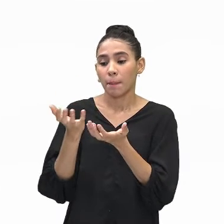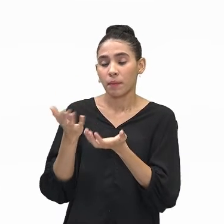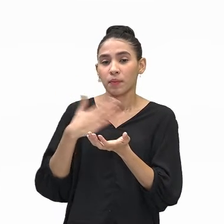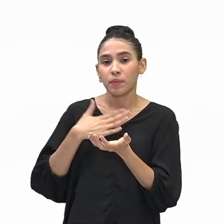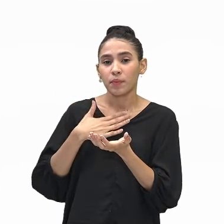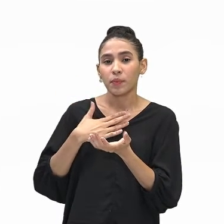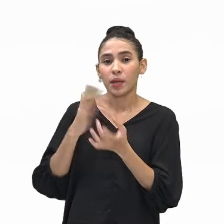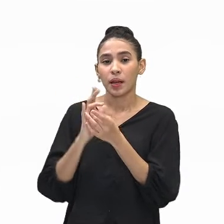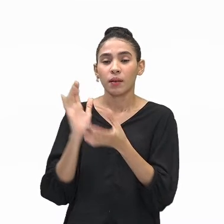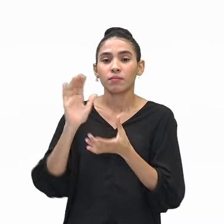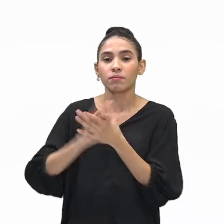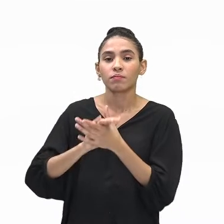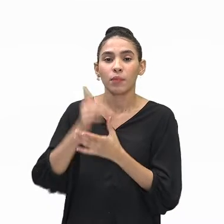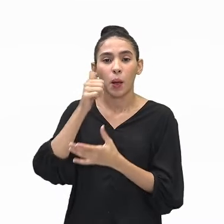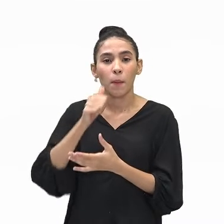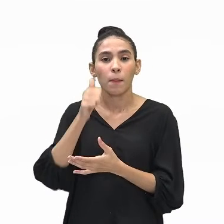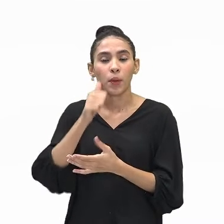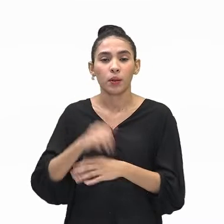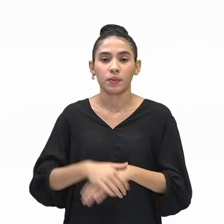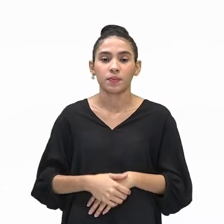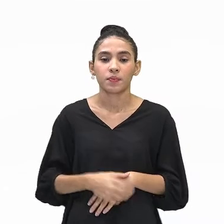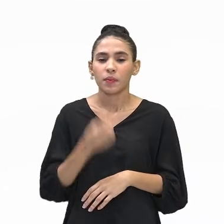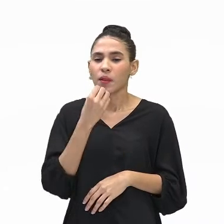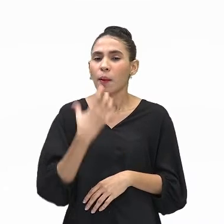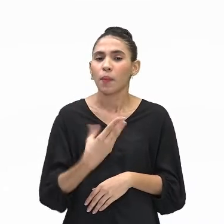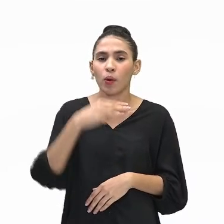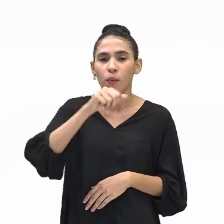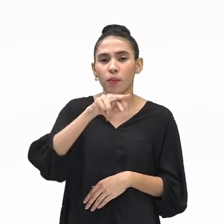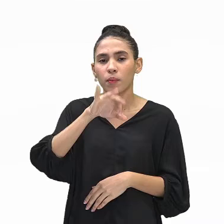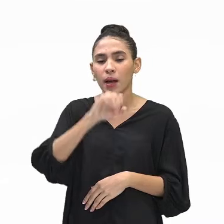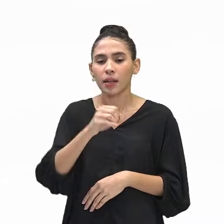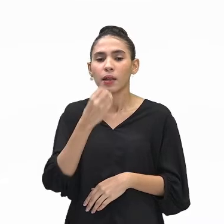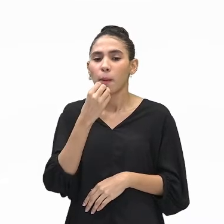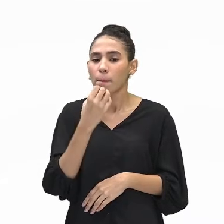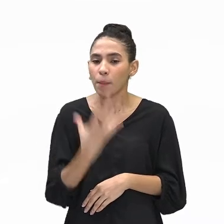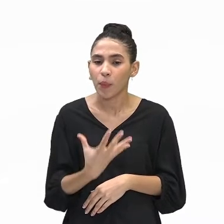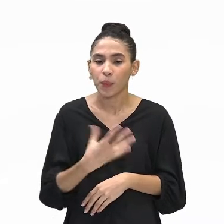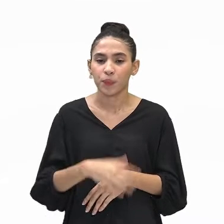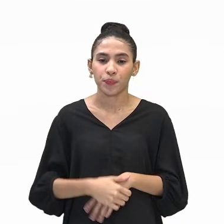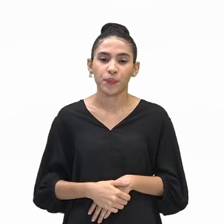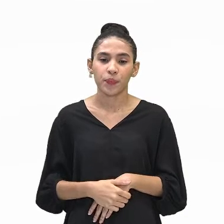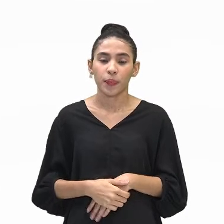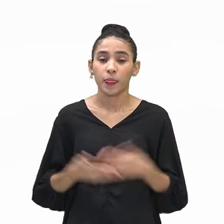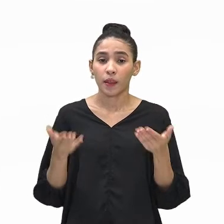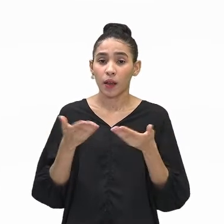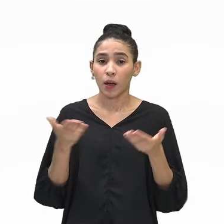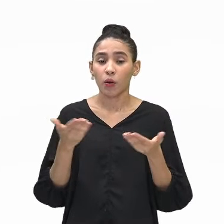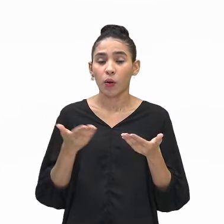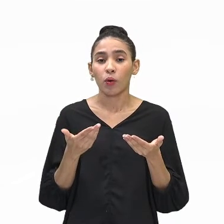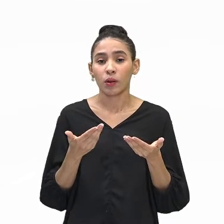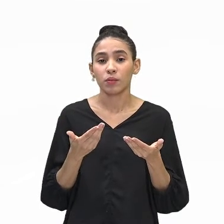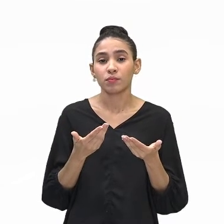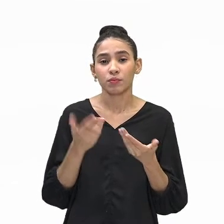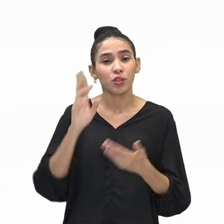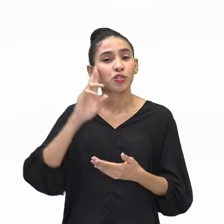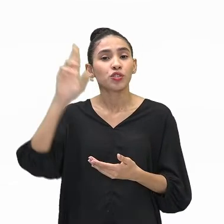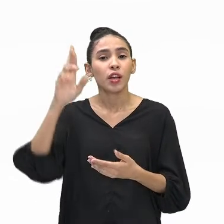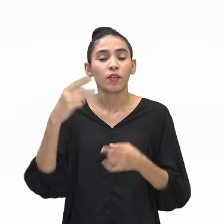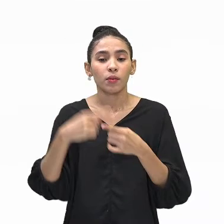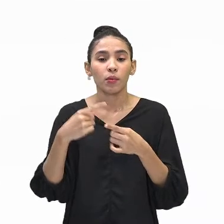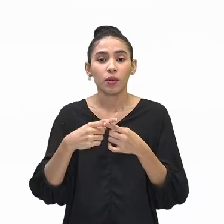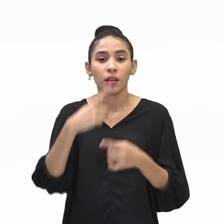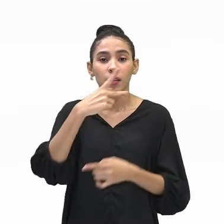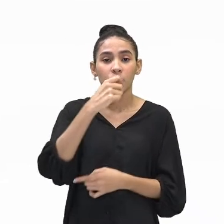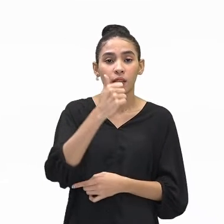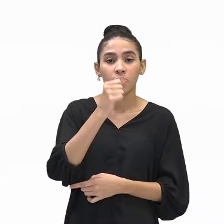o meu tudo, não é? É bom, minha Marília, é bom ser dono. E aí agora ele está falando que ele é o dono porque ele é o quê, gente? Pastor. Lembra que eu